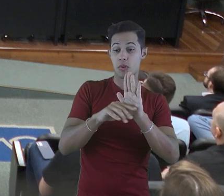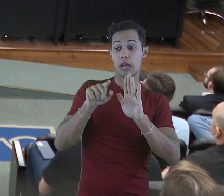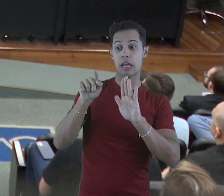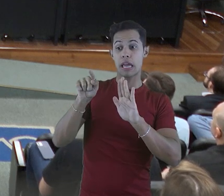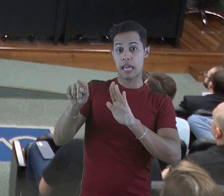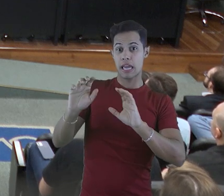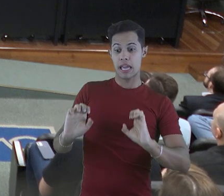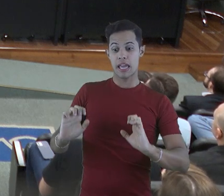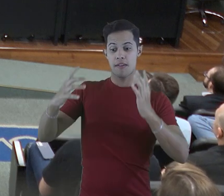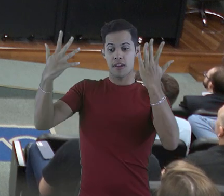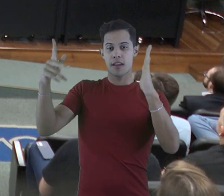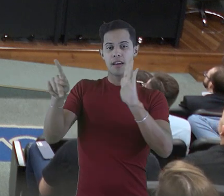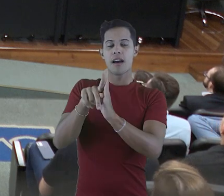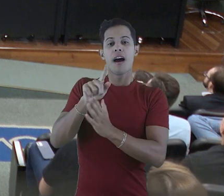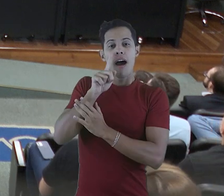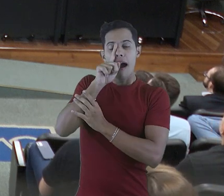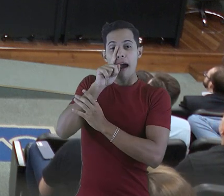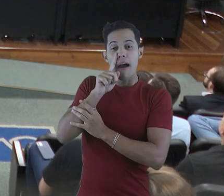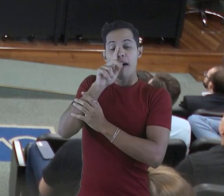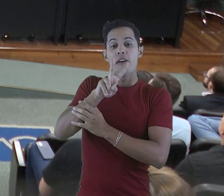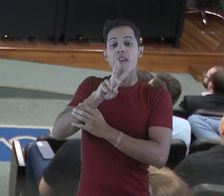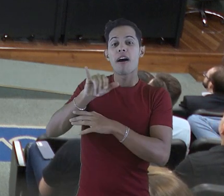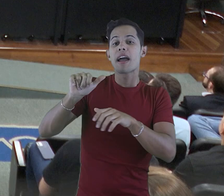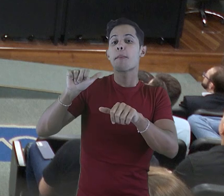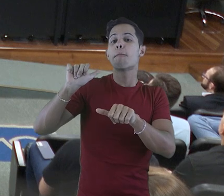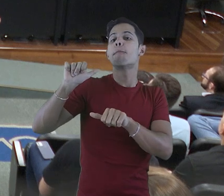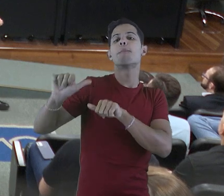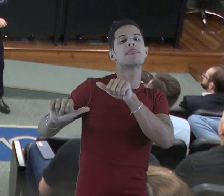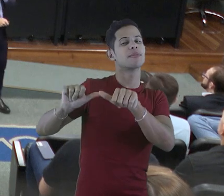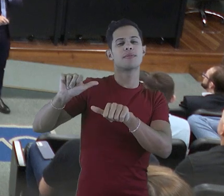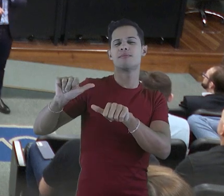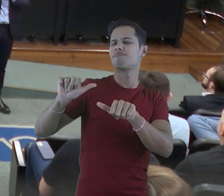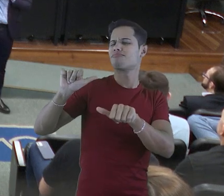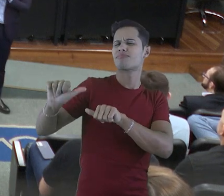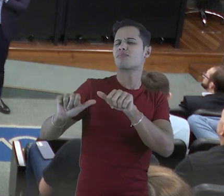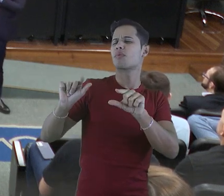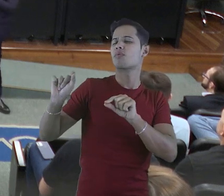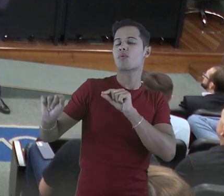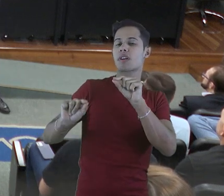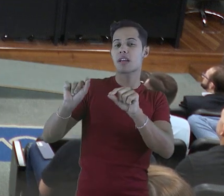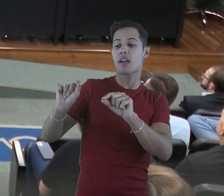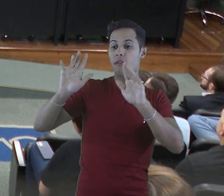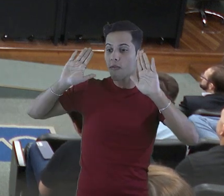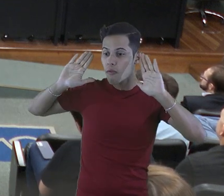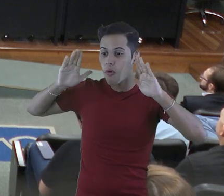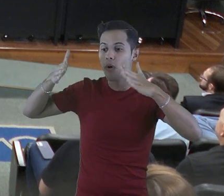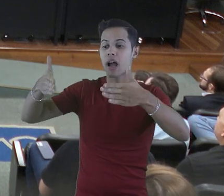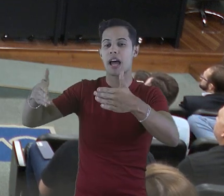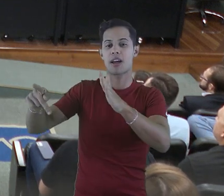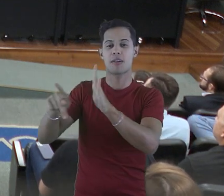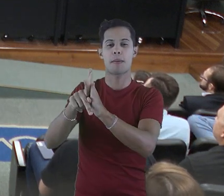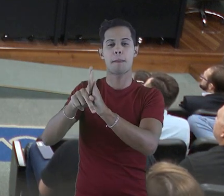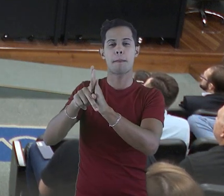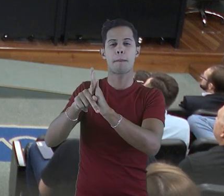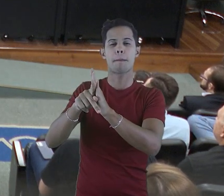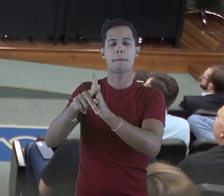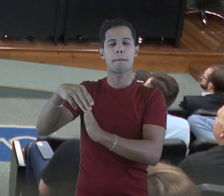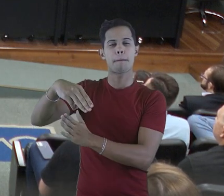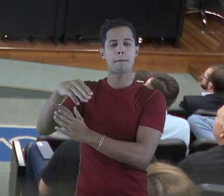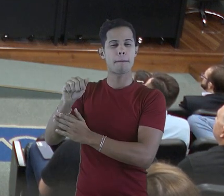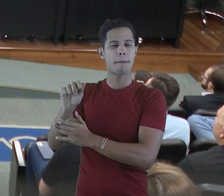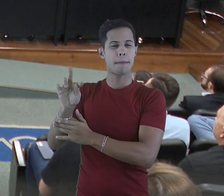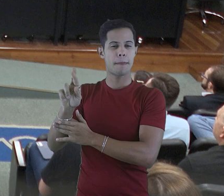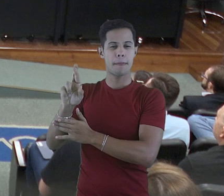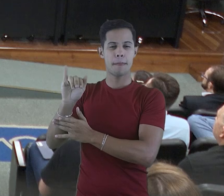transformado em um evento específico da matriz esse tratamento específico ele pode gerar vários eventos de risco